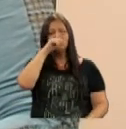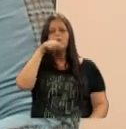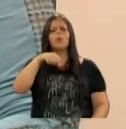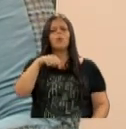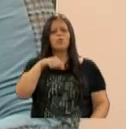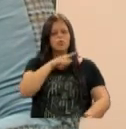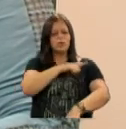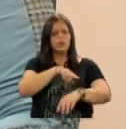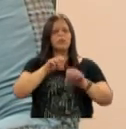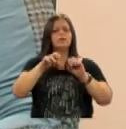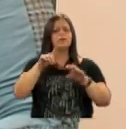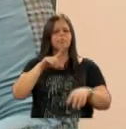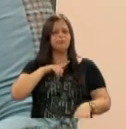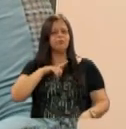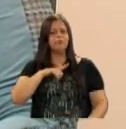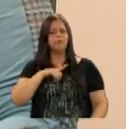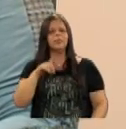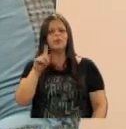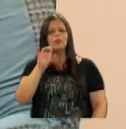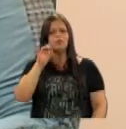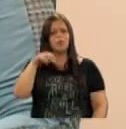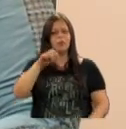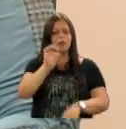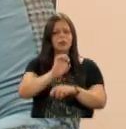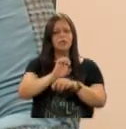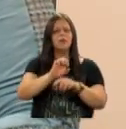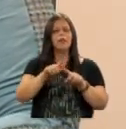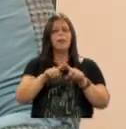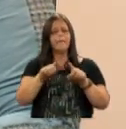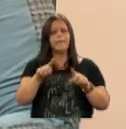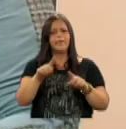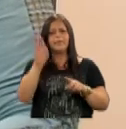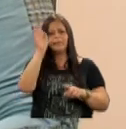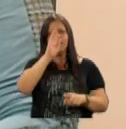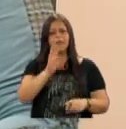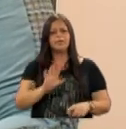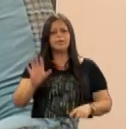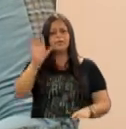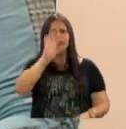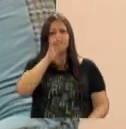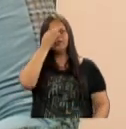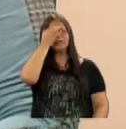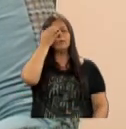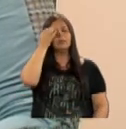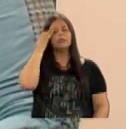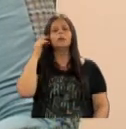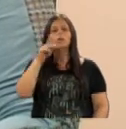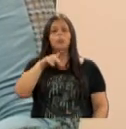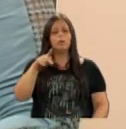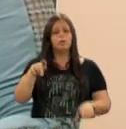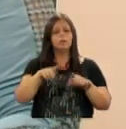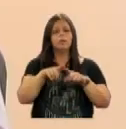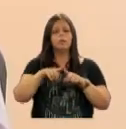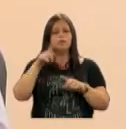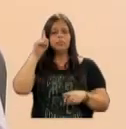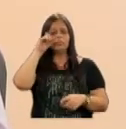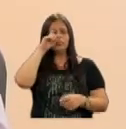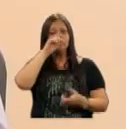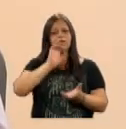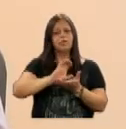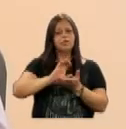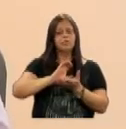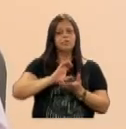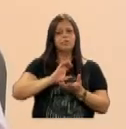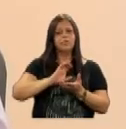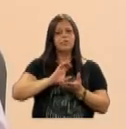hoje que a educação enfrenta não só aqui no nosso estado nós em termos de brasil e os professores né que têm dificuldade de